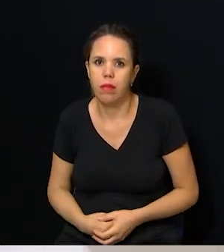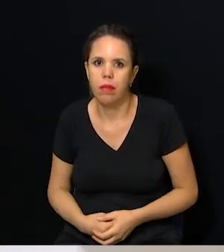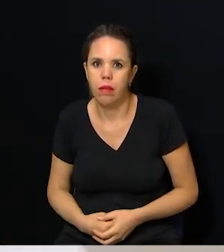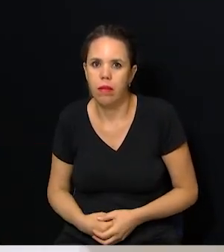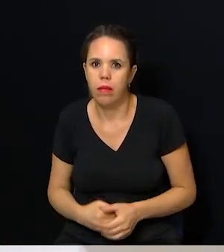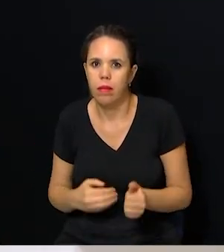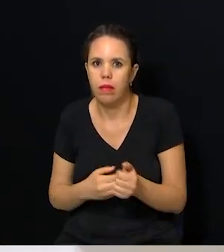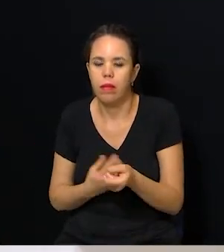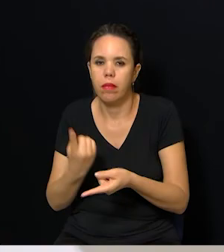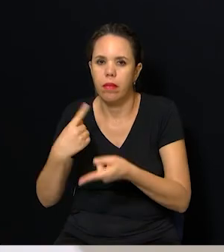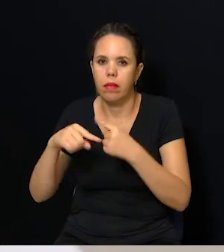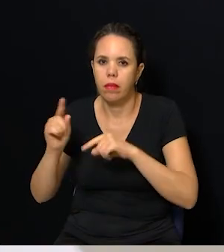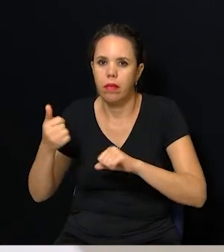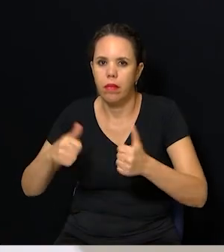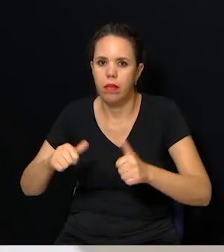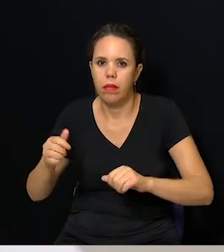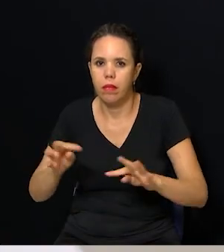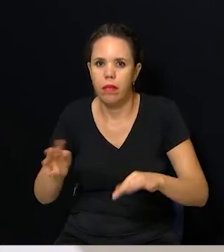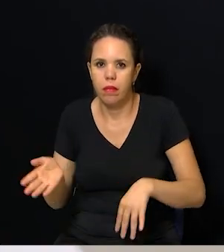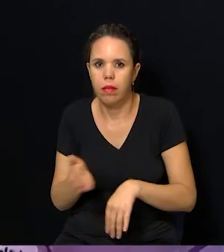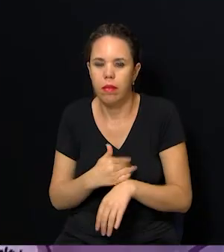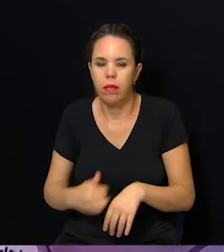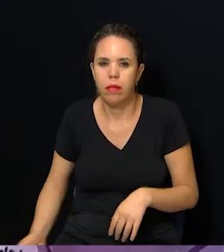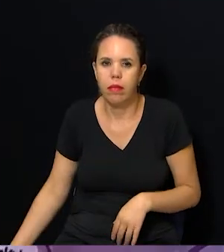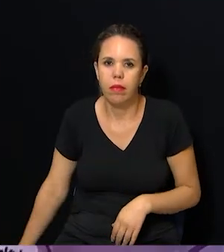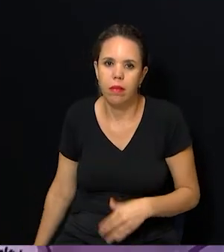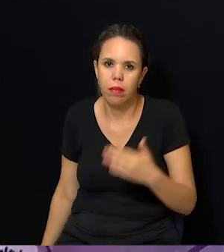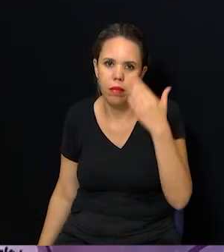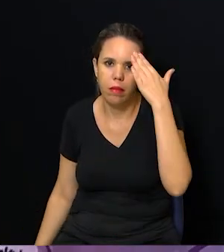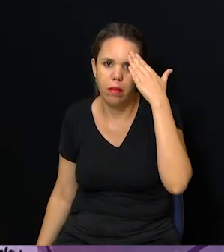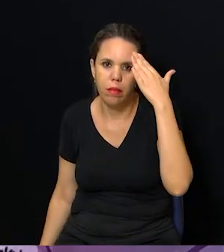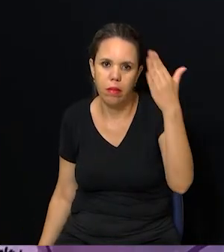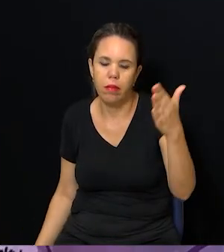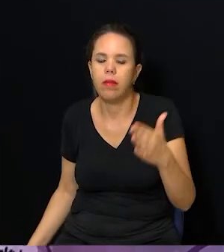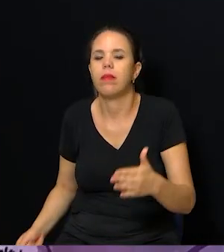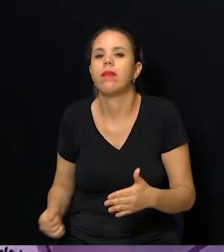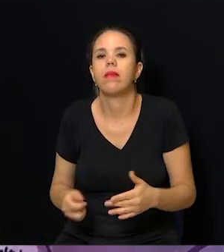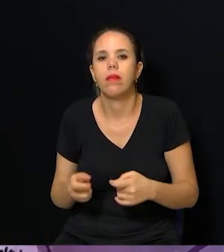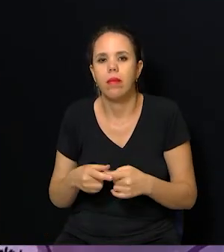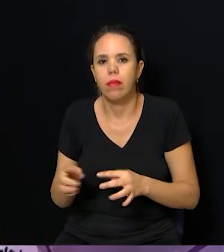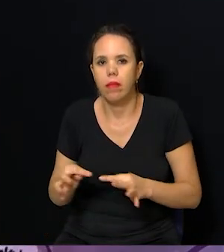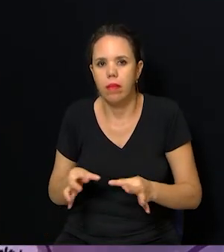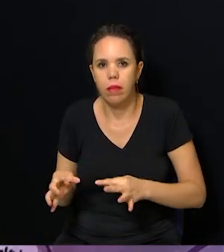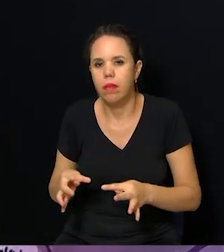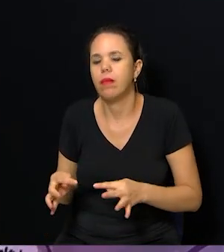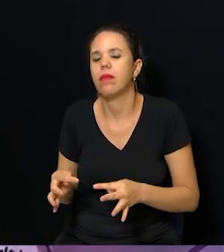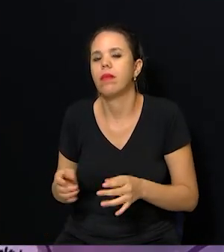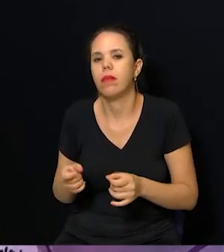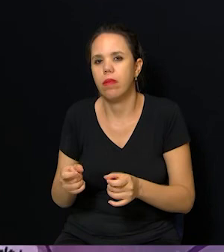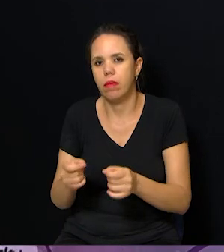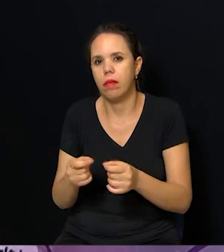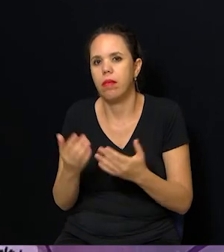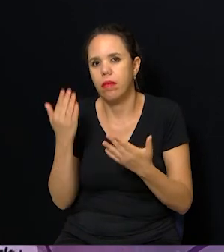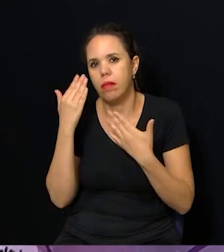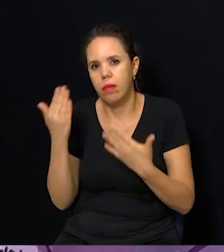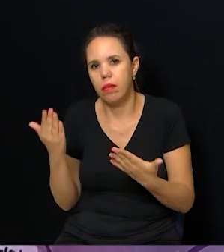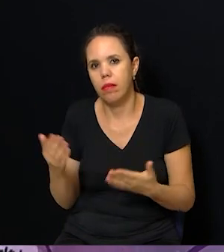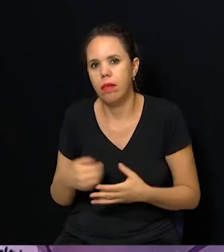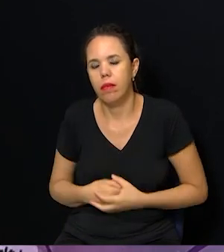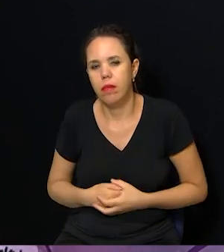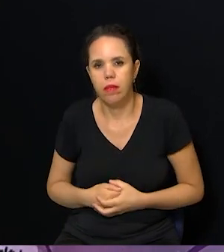O segredo do sucesso é esse diagnóstico precoce. Doutor André Moraes, oncologista, muito obrigada por falar com a nossa equipe